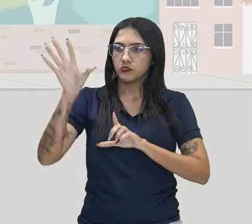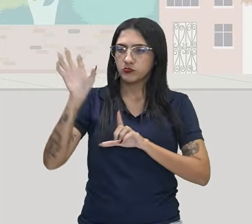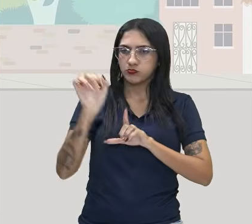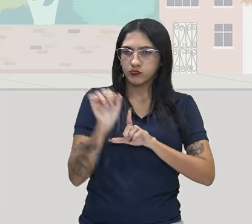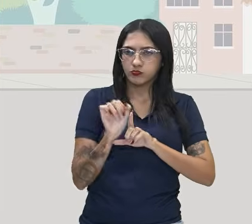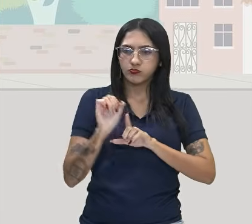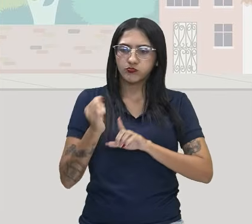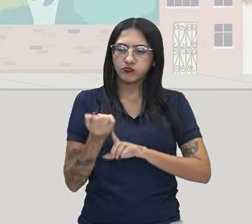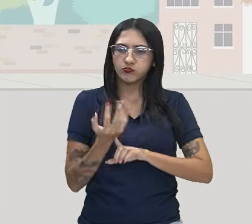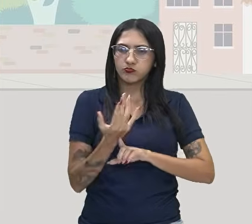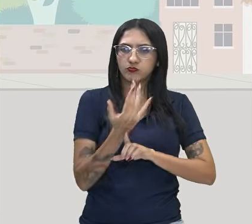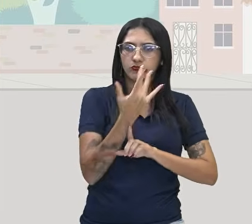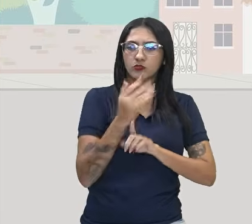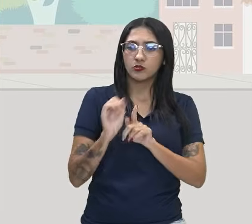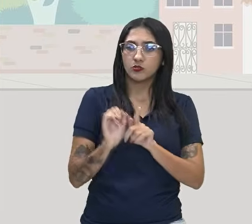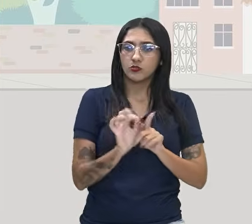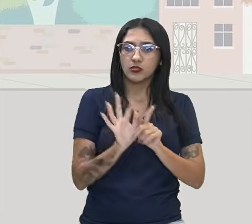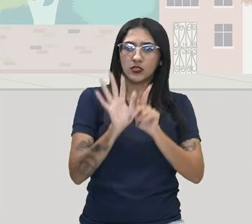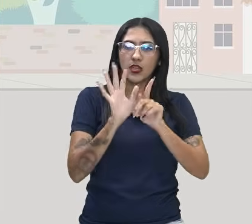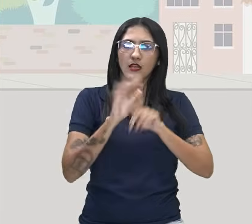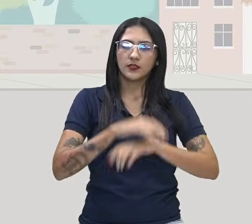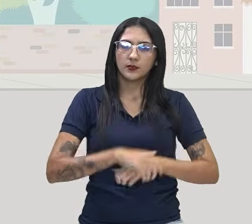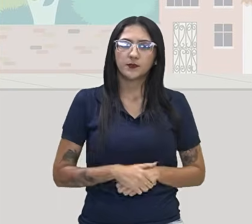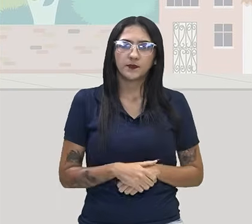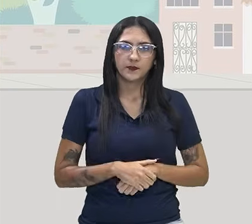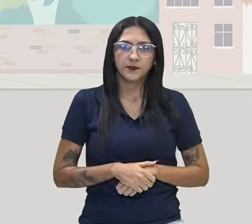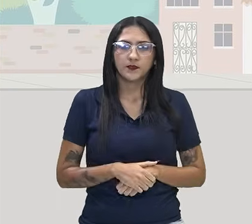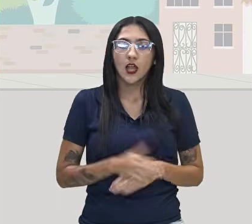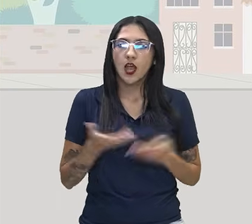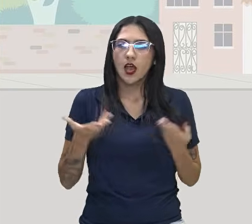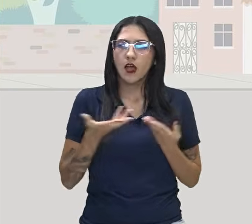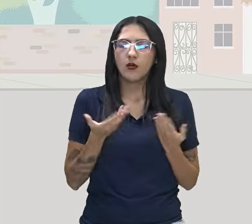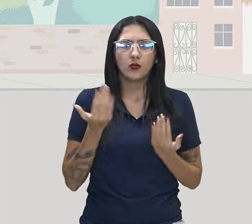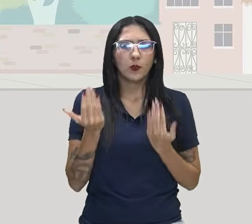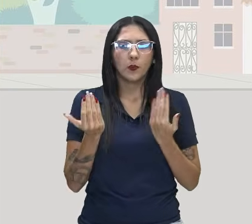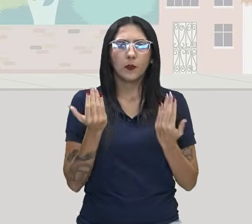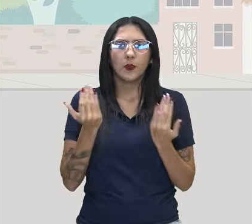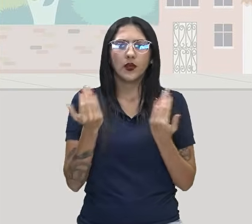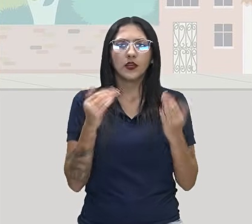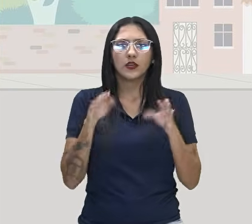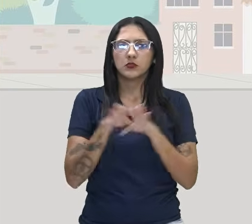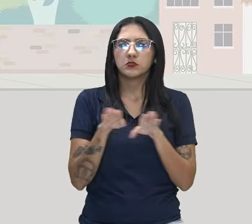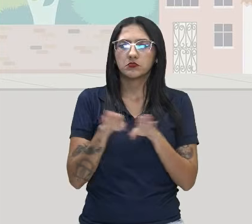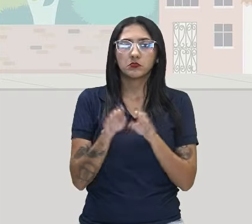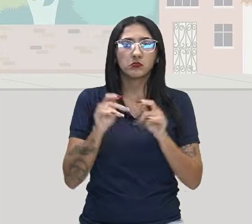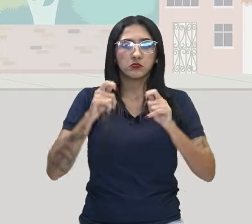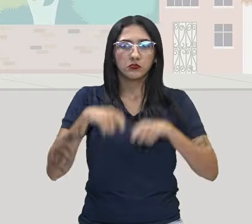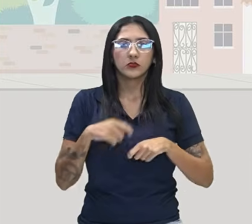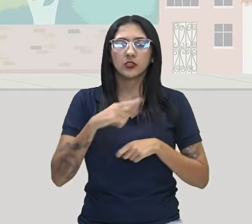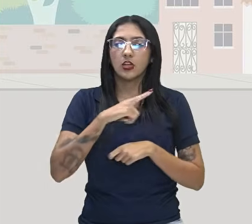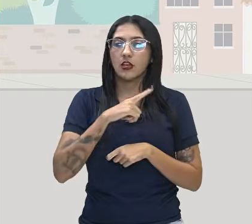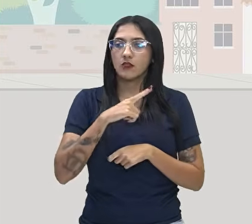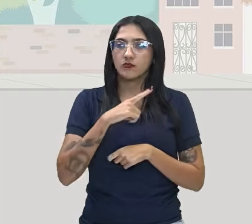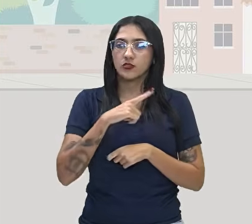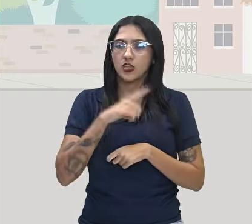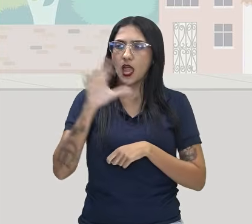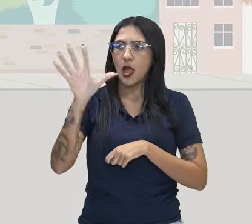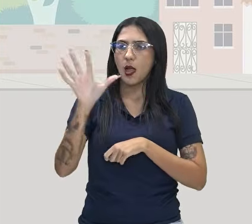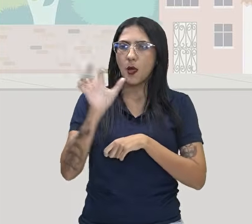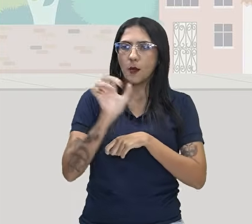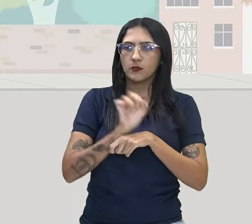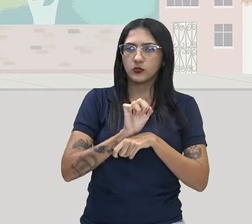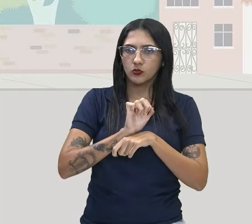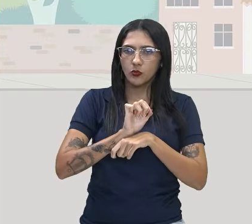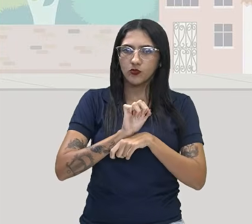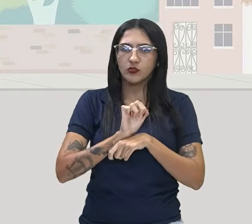pelos gases, já uma relação, né? Também que pode também ser absorvido